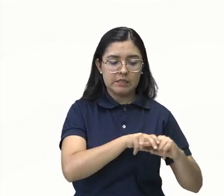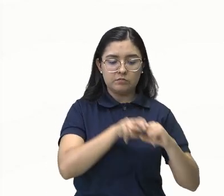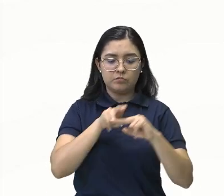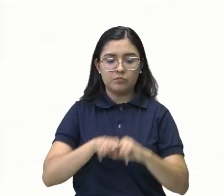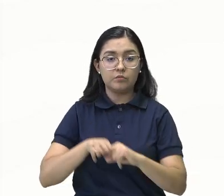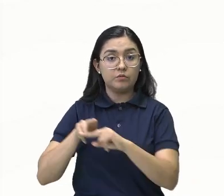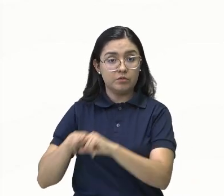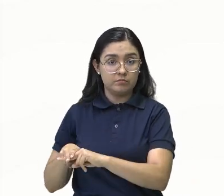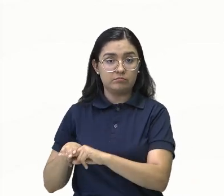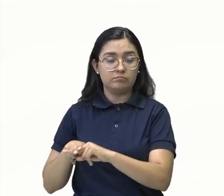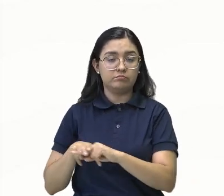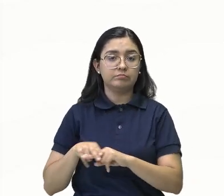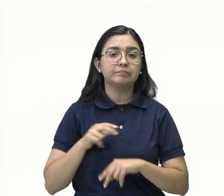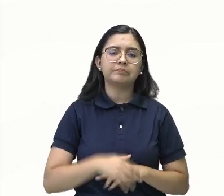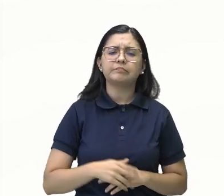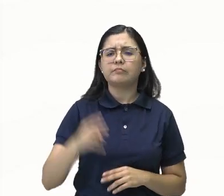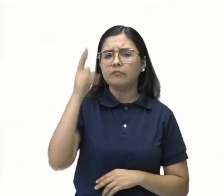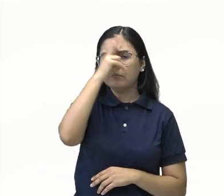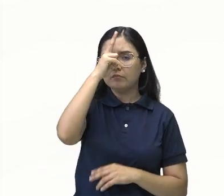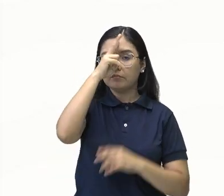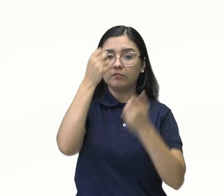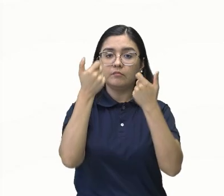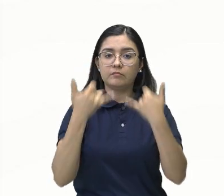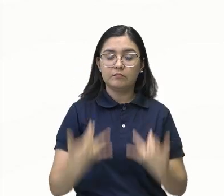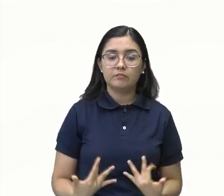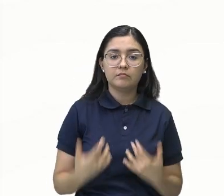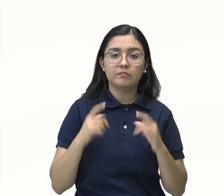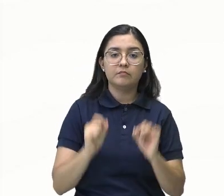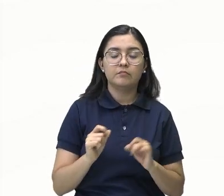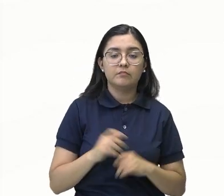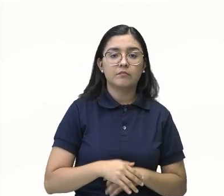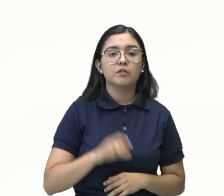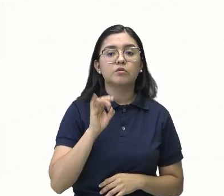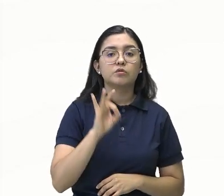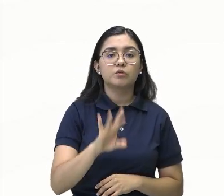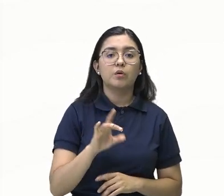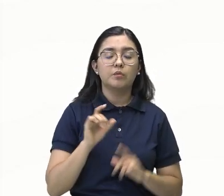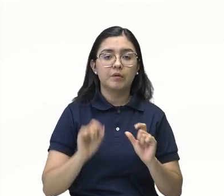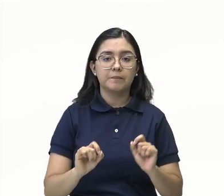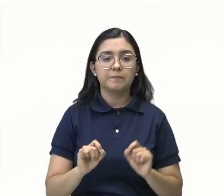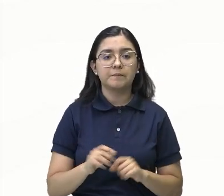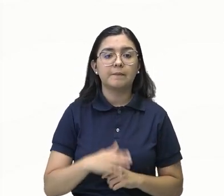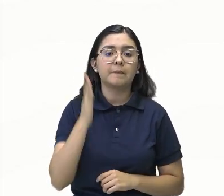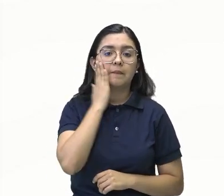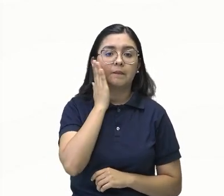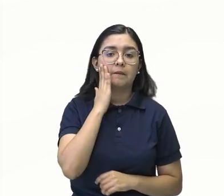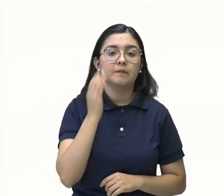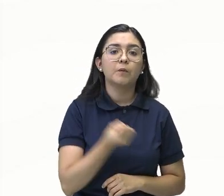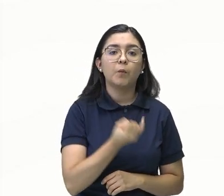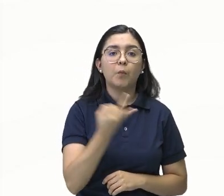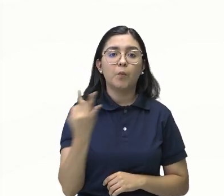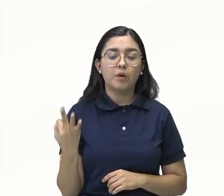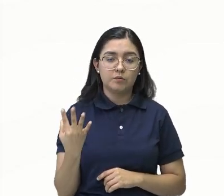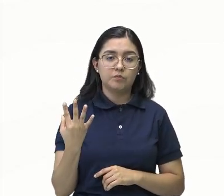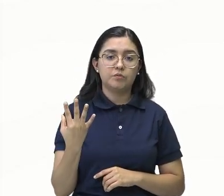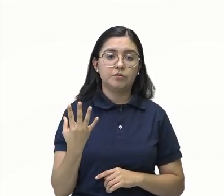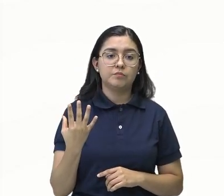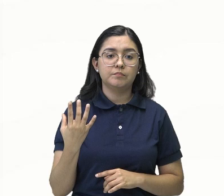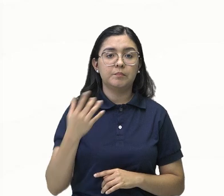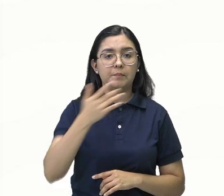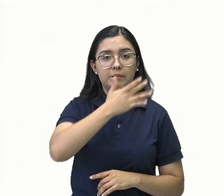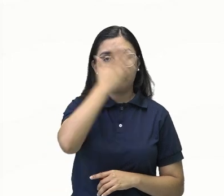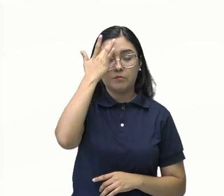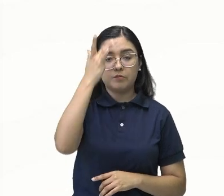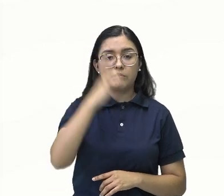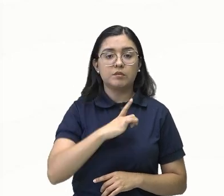foto? Lembra o que eu falei? Que basta a gente saber quantos elementos nós temos.